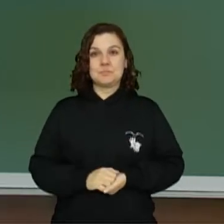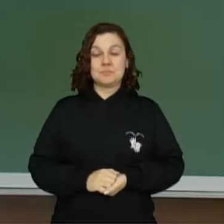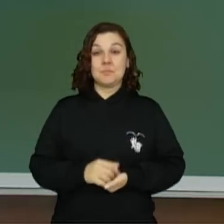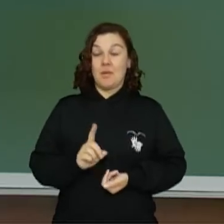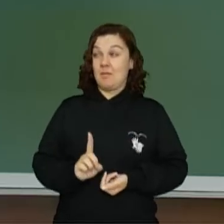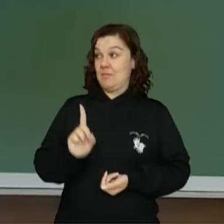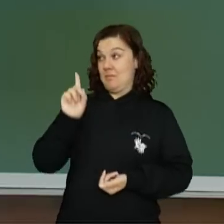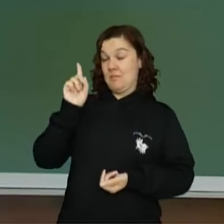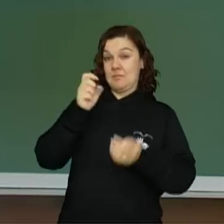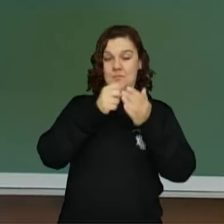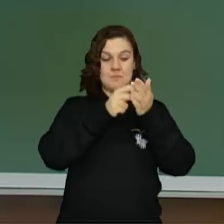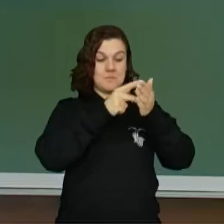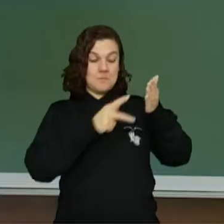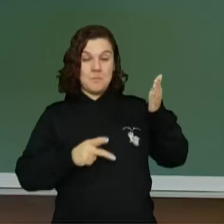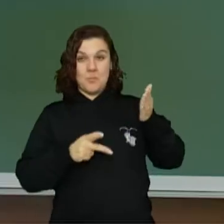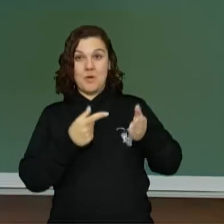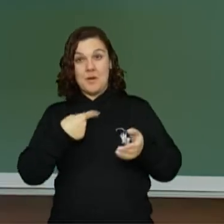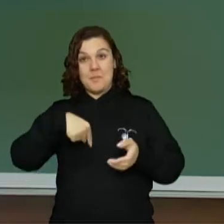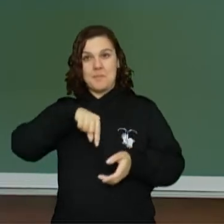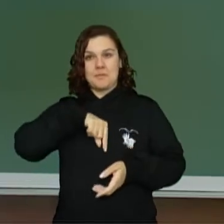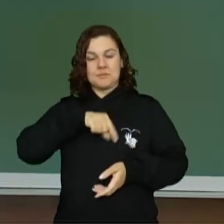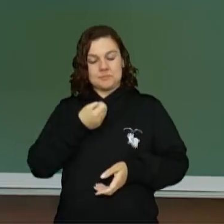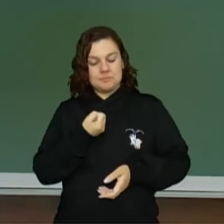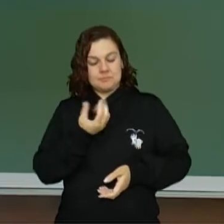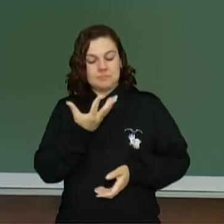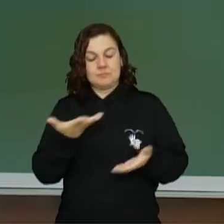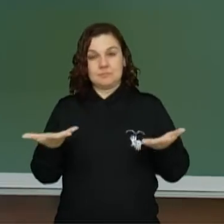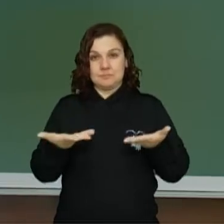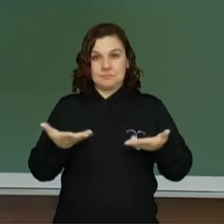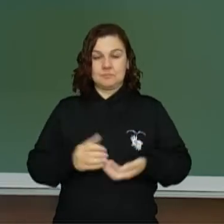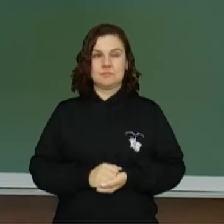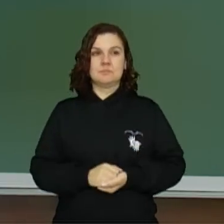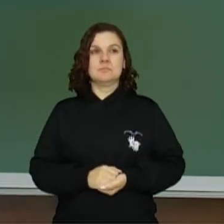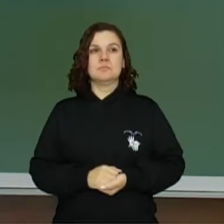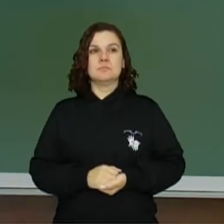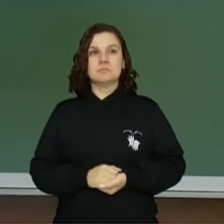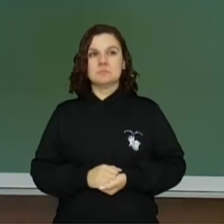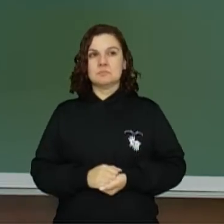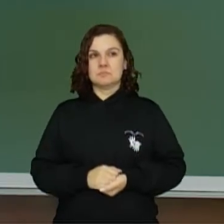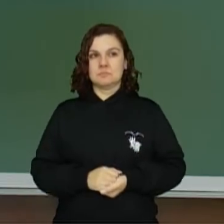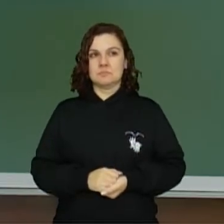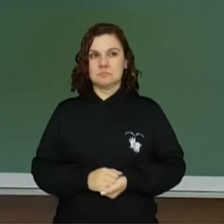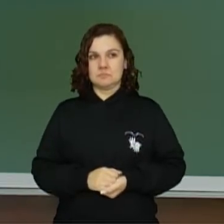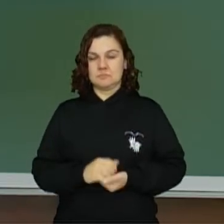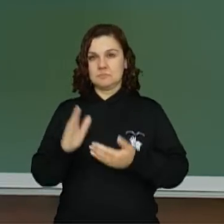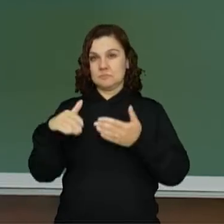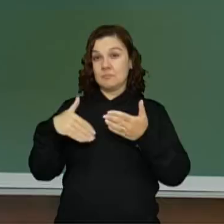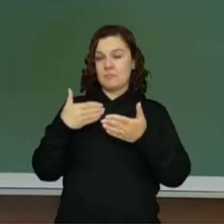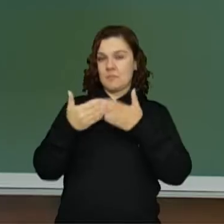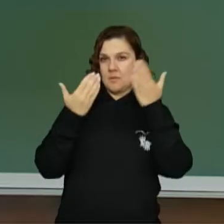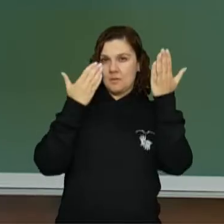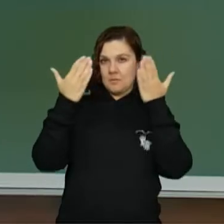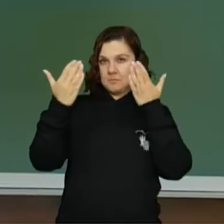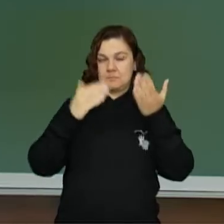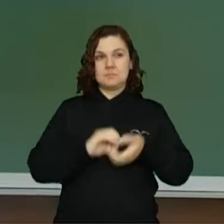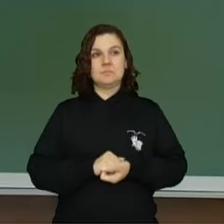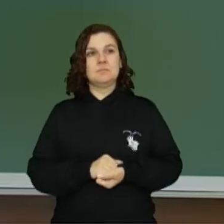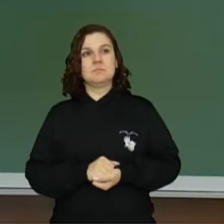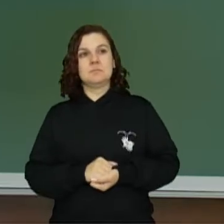E nesse poema que nós vamos falar hoje, que falaremos e até